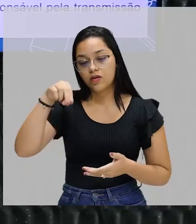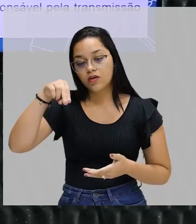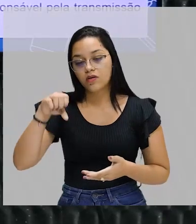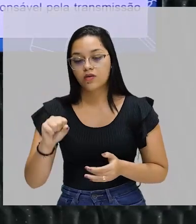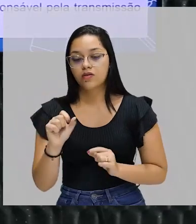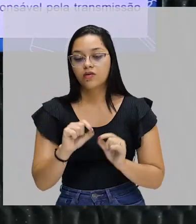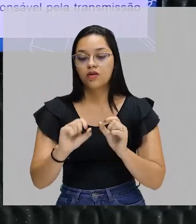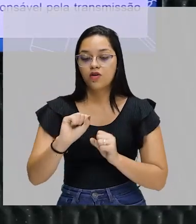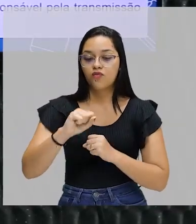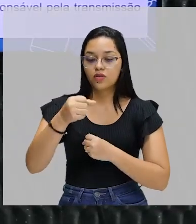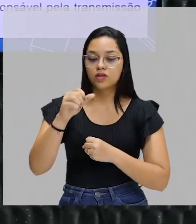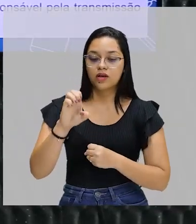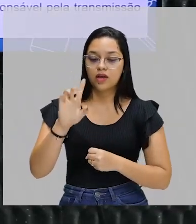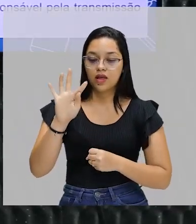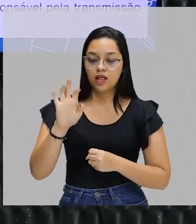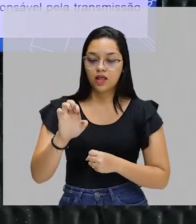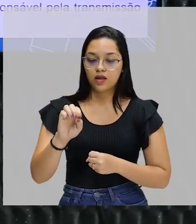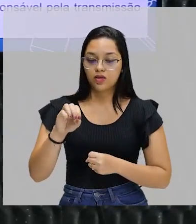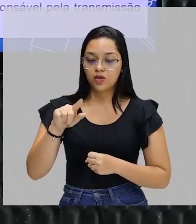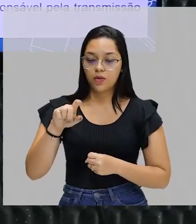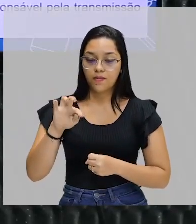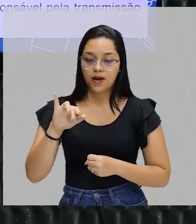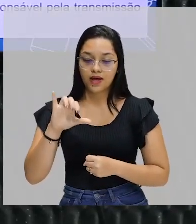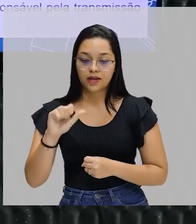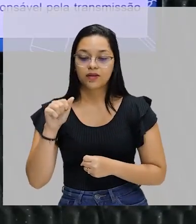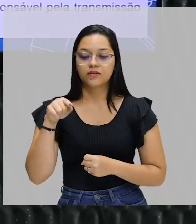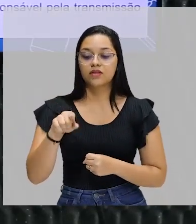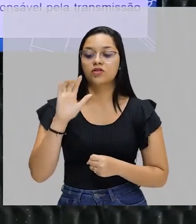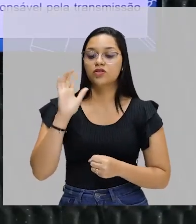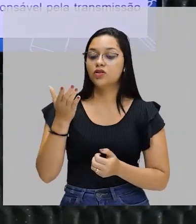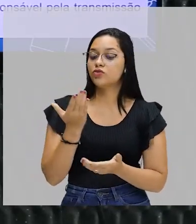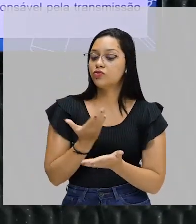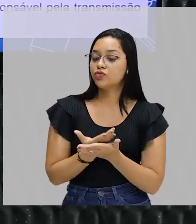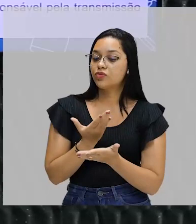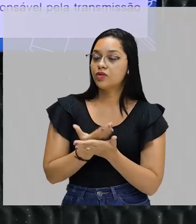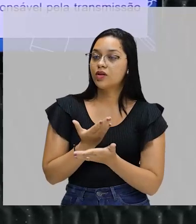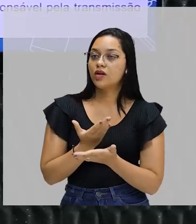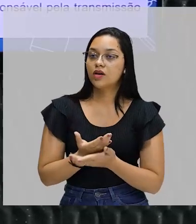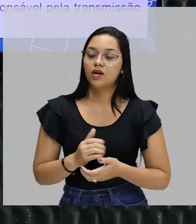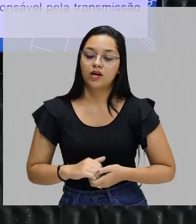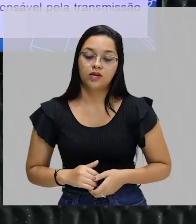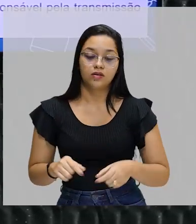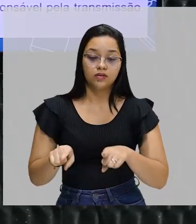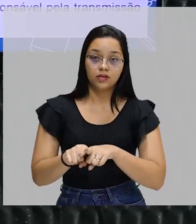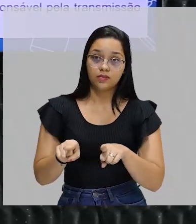a força eletromagnética. É a força eletromagnética que vocês já estudaram, certo?